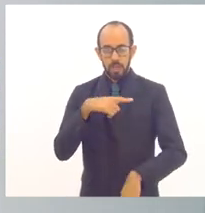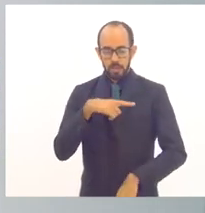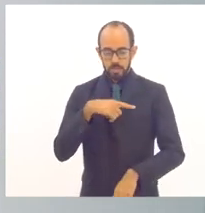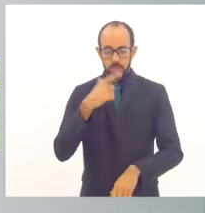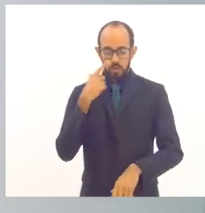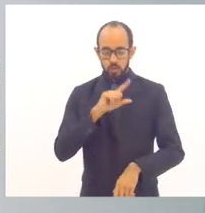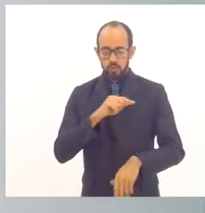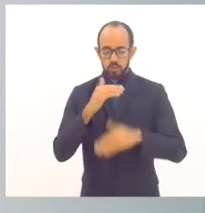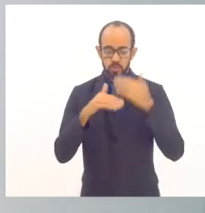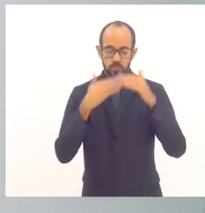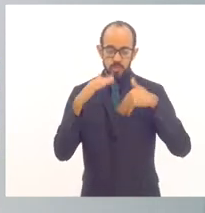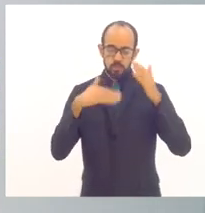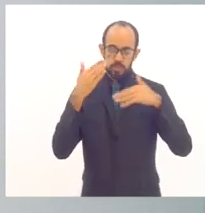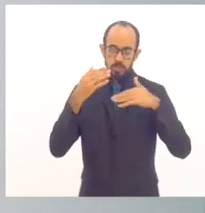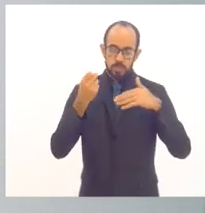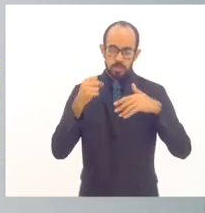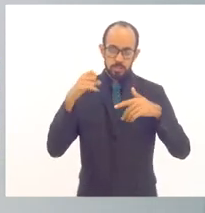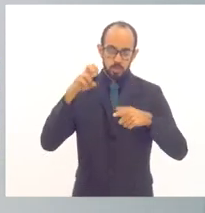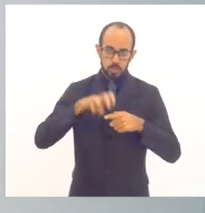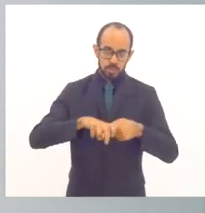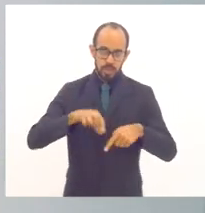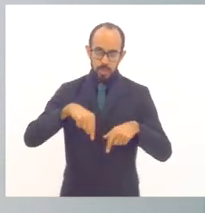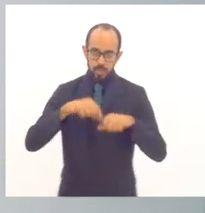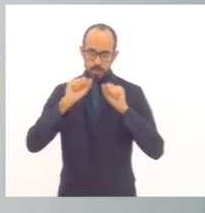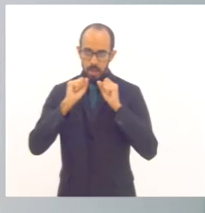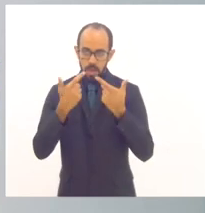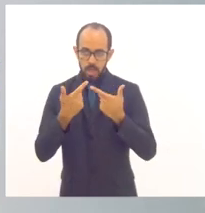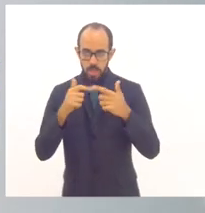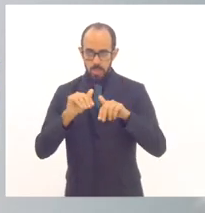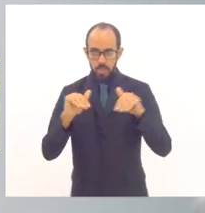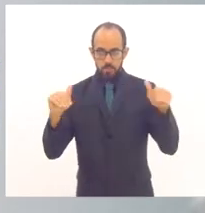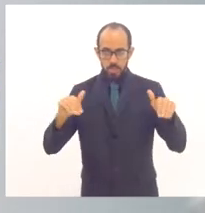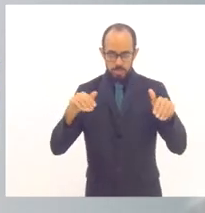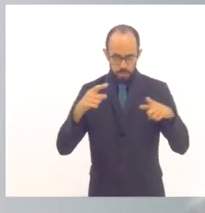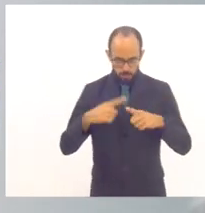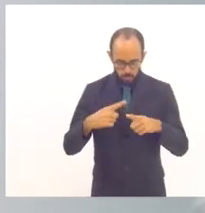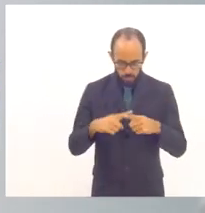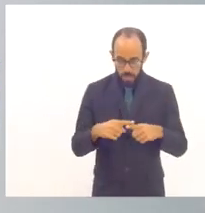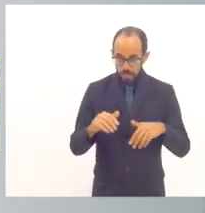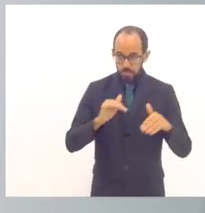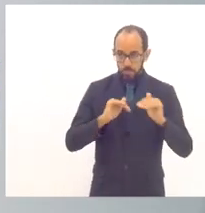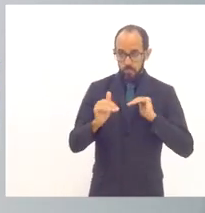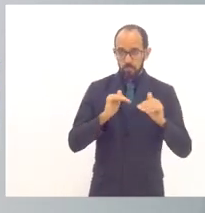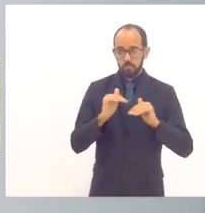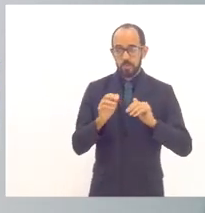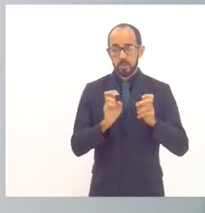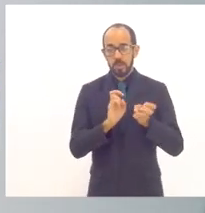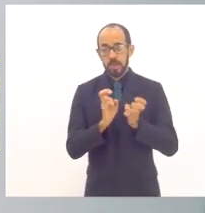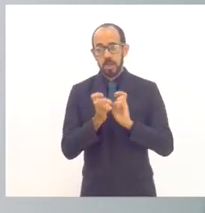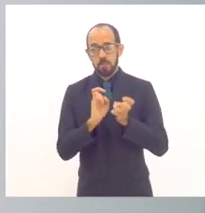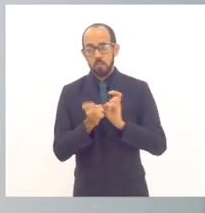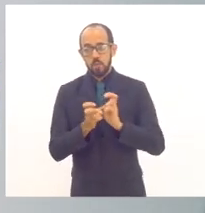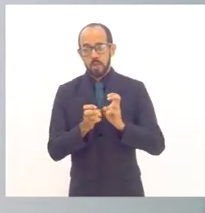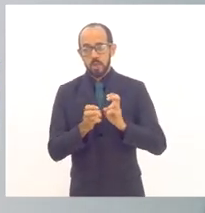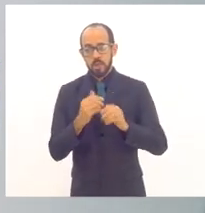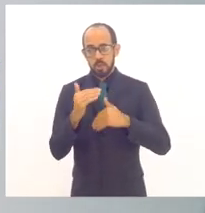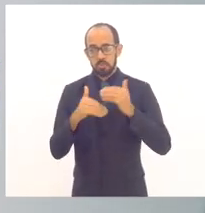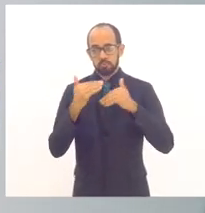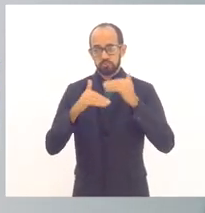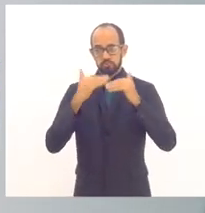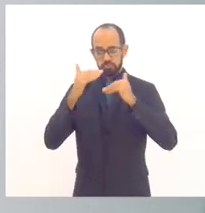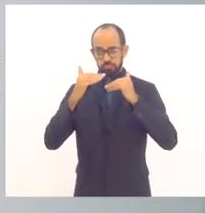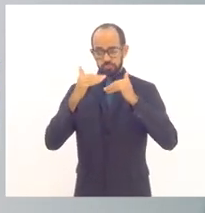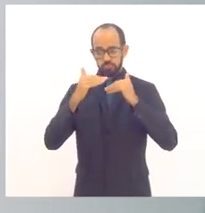Então, acho que se eu estou hoje aqui sentado nessa mesa, é porque esse movimento da capoeira está sendo um grande sucesso. Em